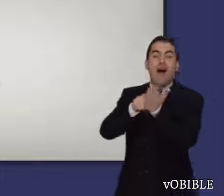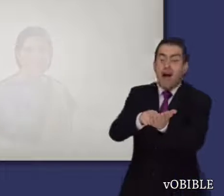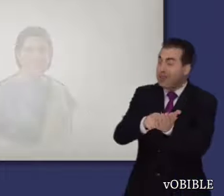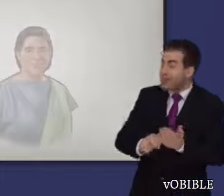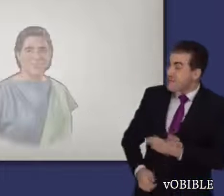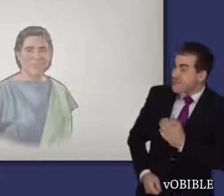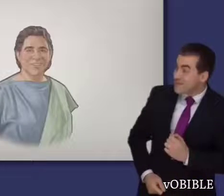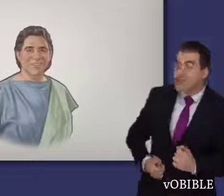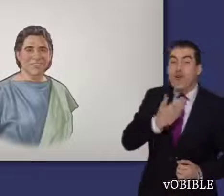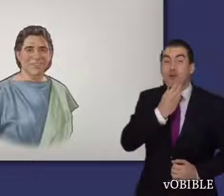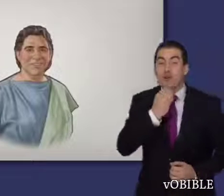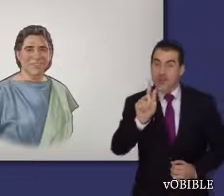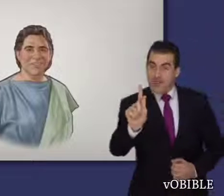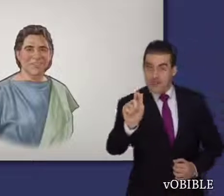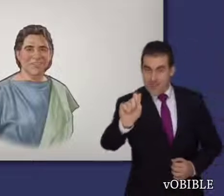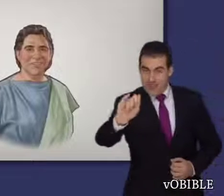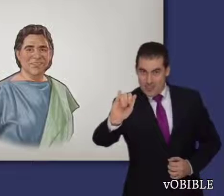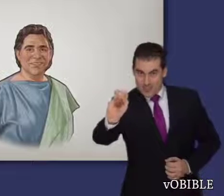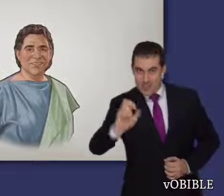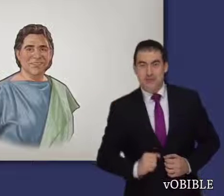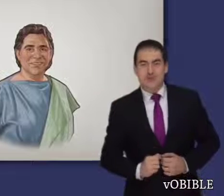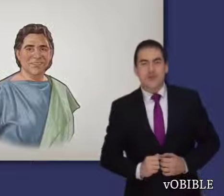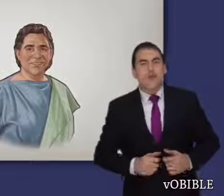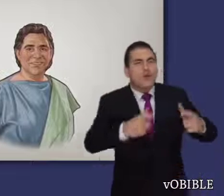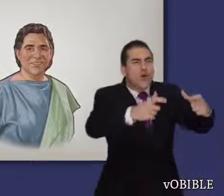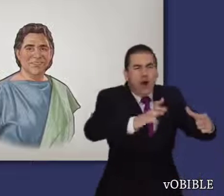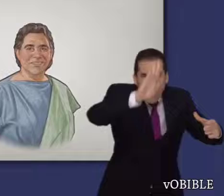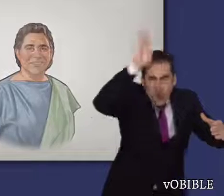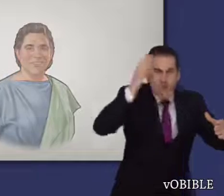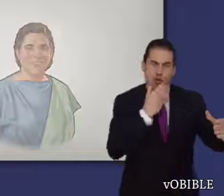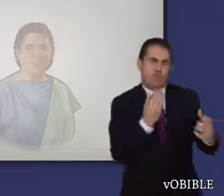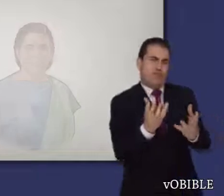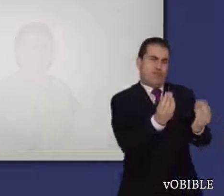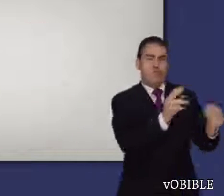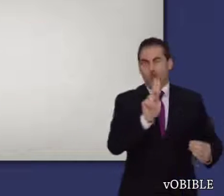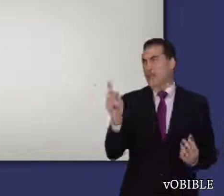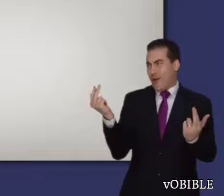amigo Gaio. Gaio era um nome bem comum naquela época para os romanos.